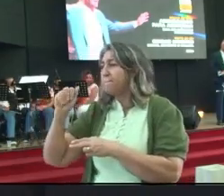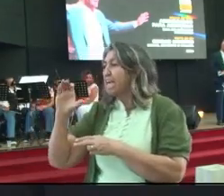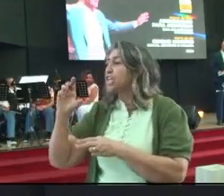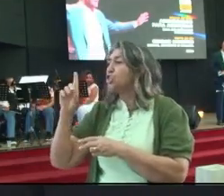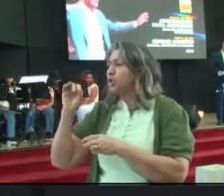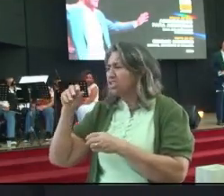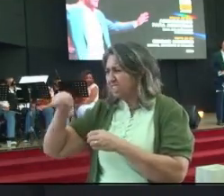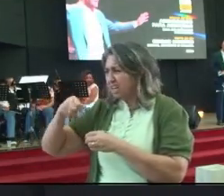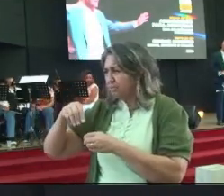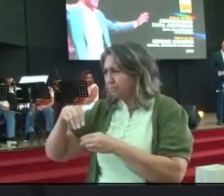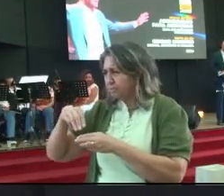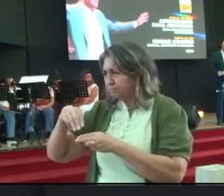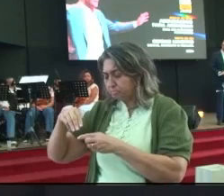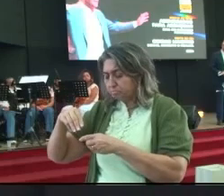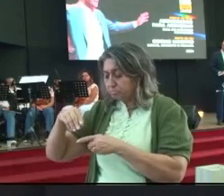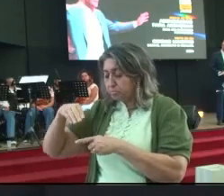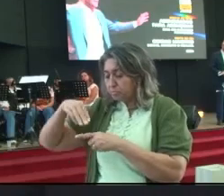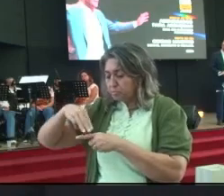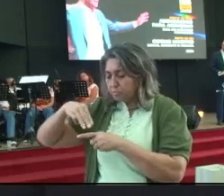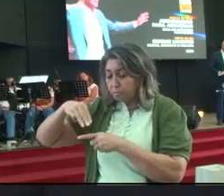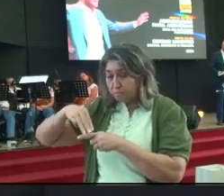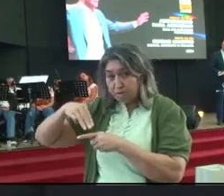Girafa?